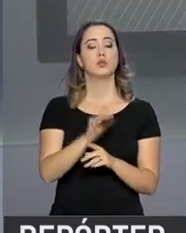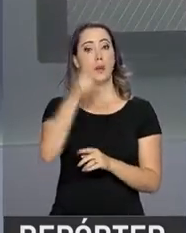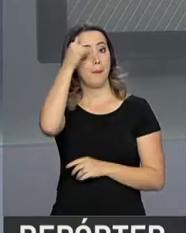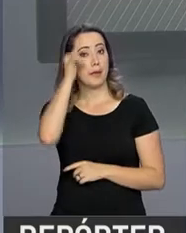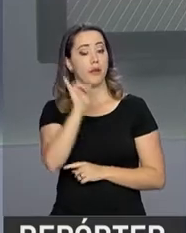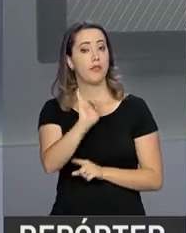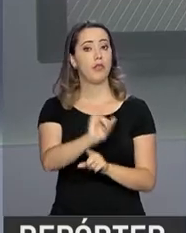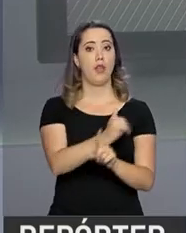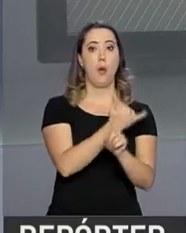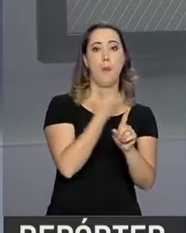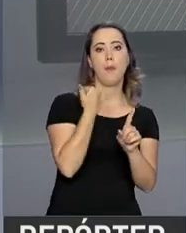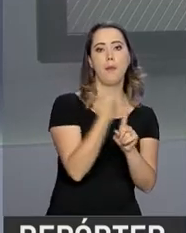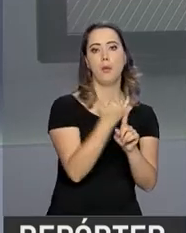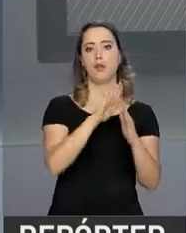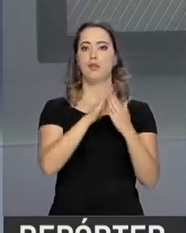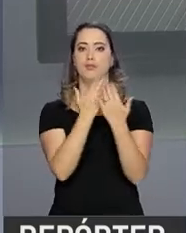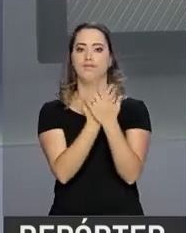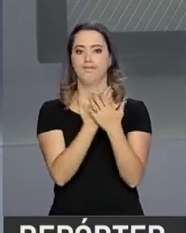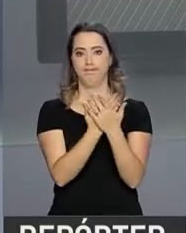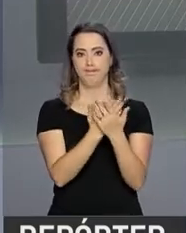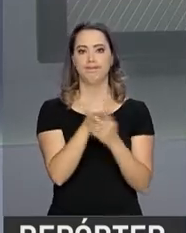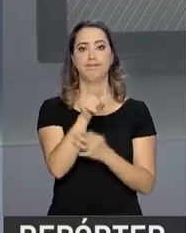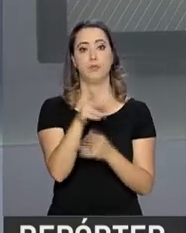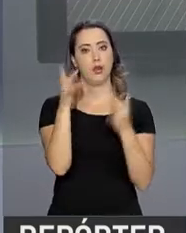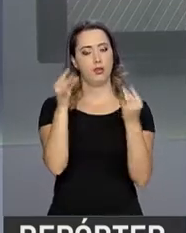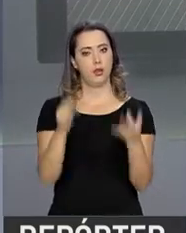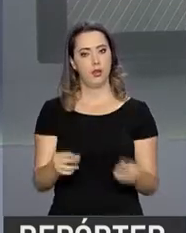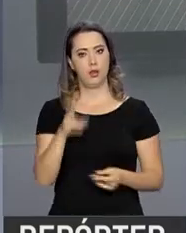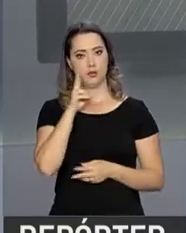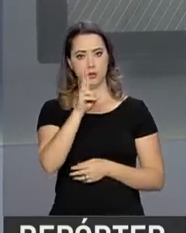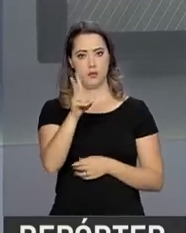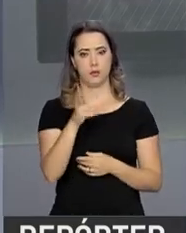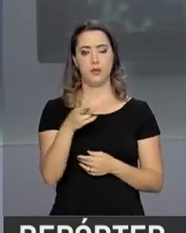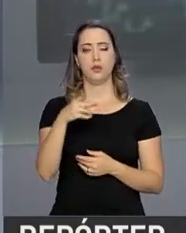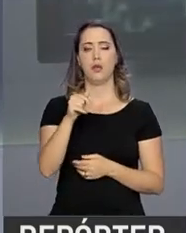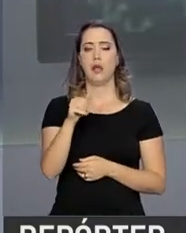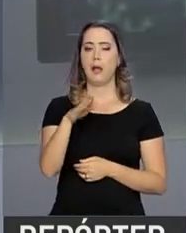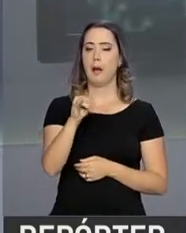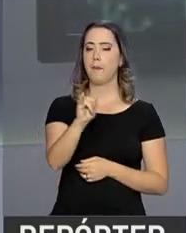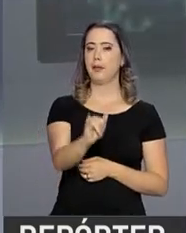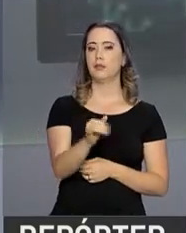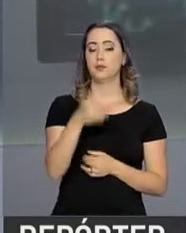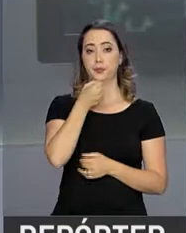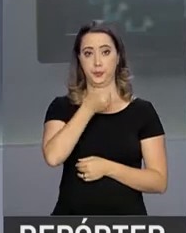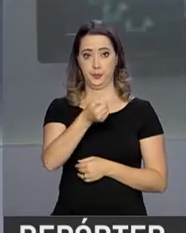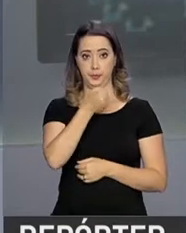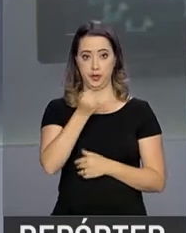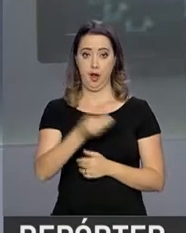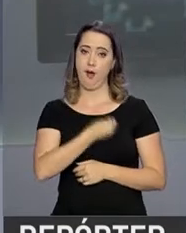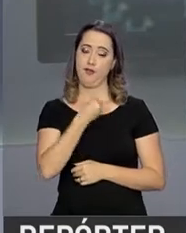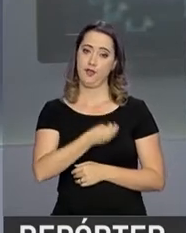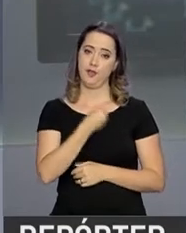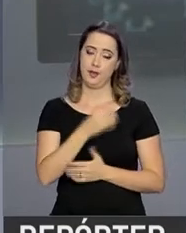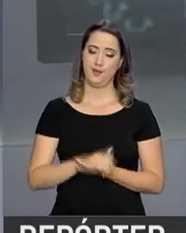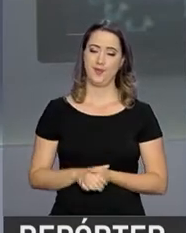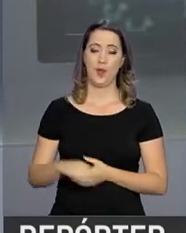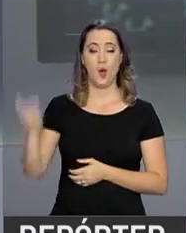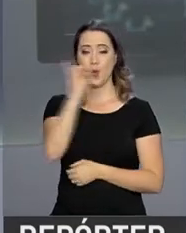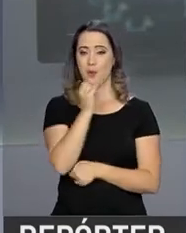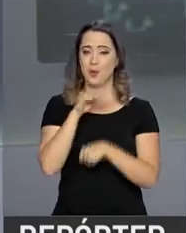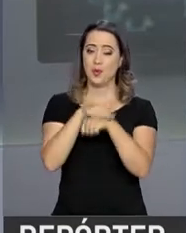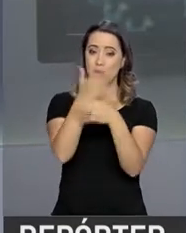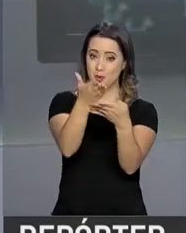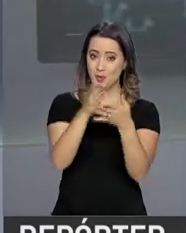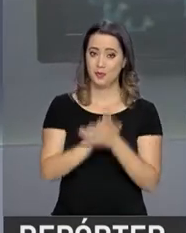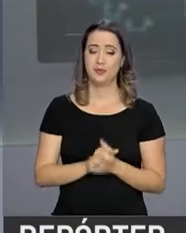reforçar o combate ao bullying nas escolas. Os detalhes nós vamos saber com a repórter Gabriela Noronha, que fala ao vivo com a gente. Olá, Gabriela. Boa noite